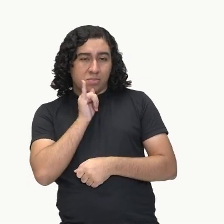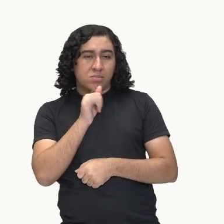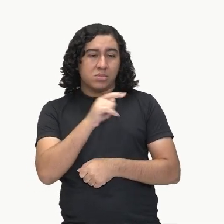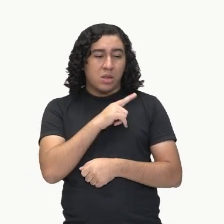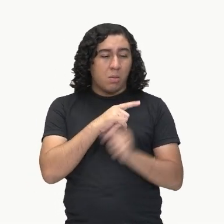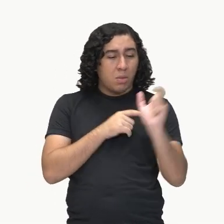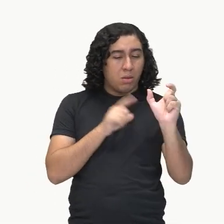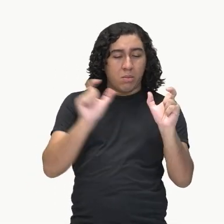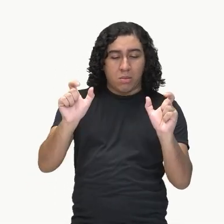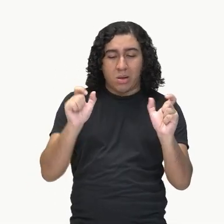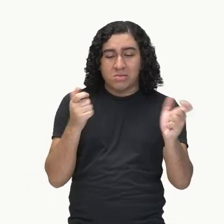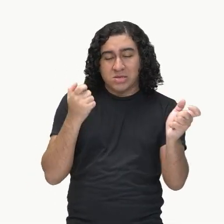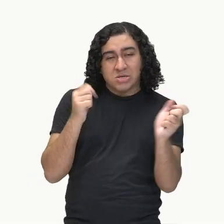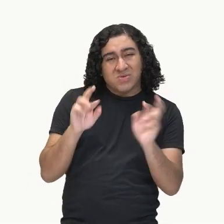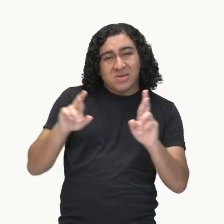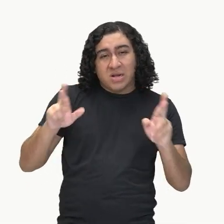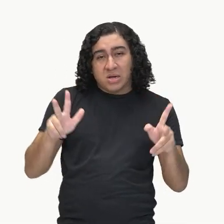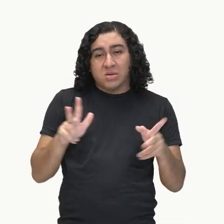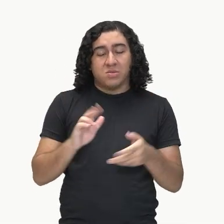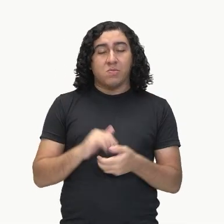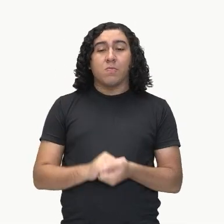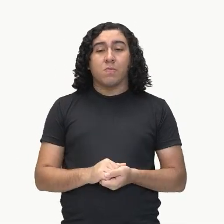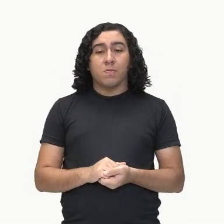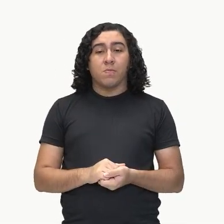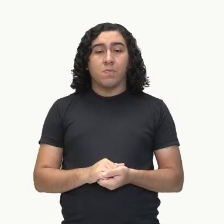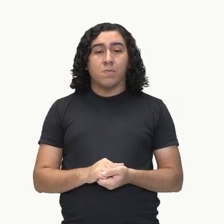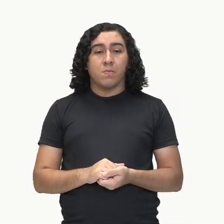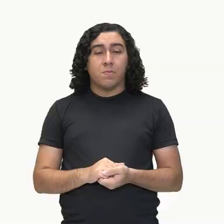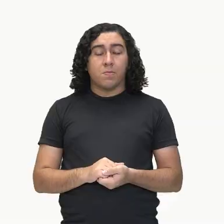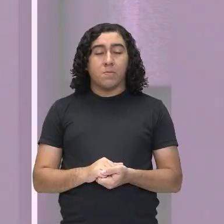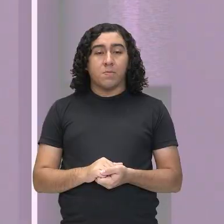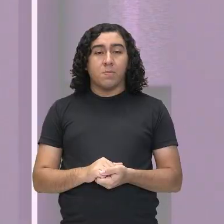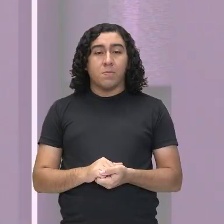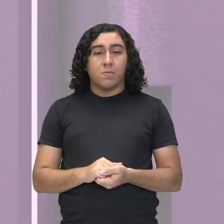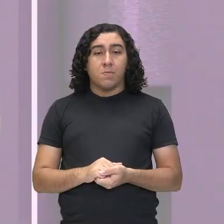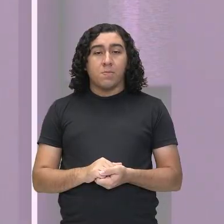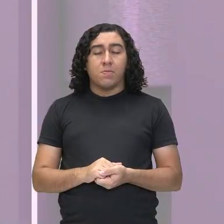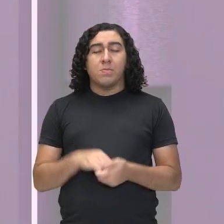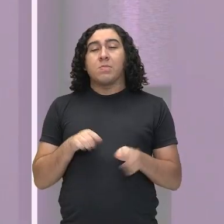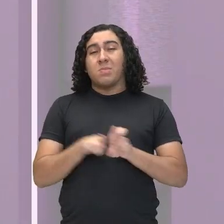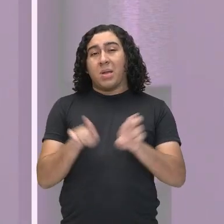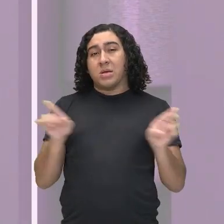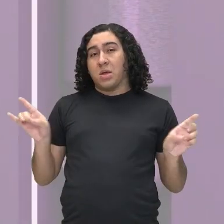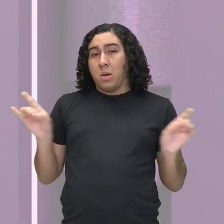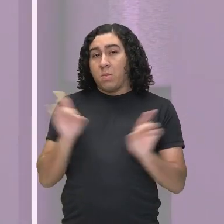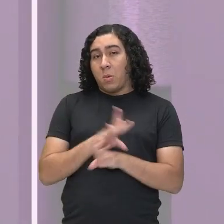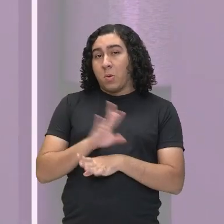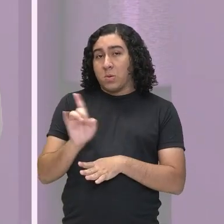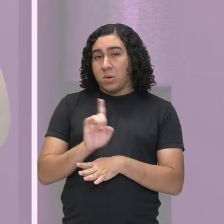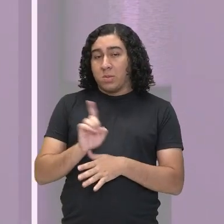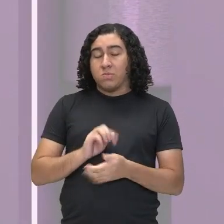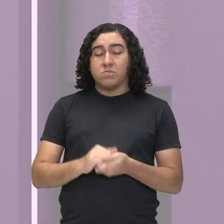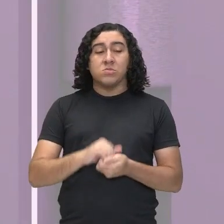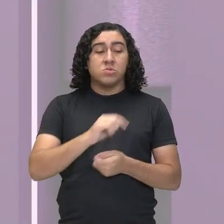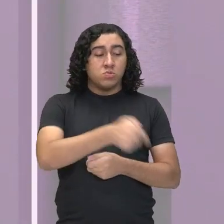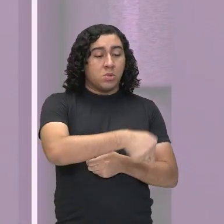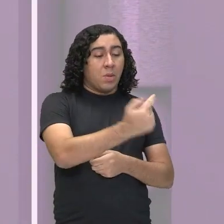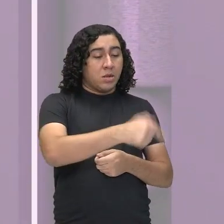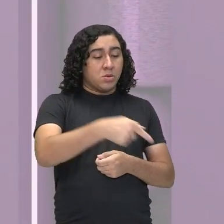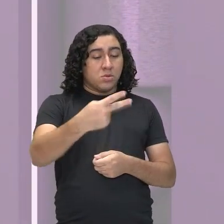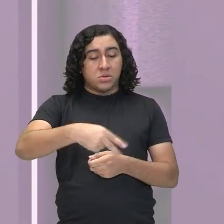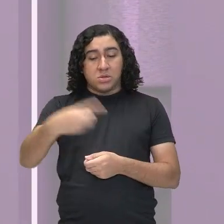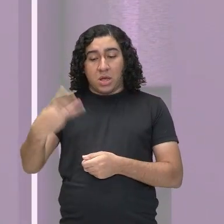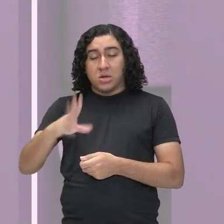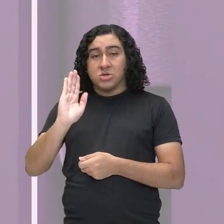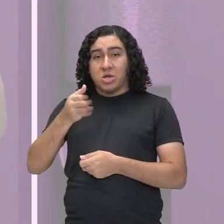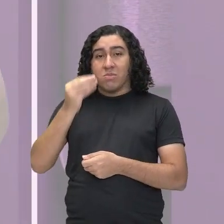não semelhante. Mas as observações não param por aqui não é? Já vimos aí 3 observações